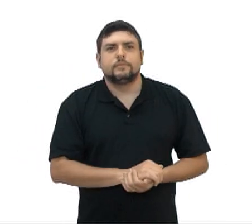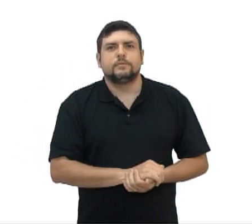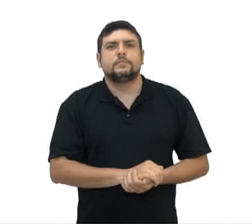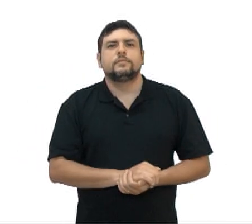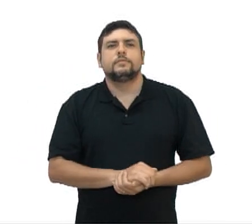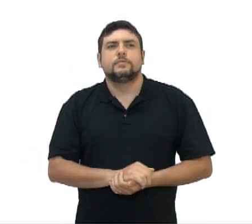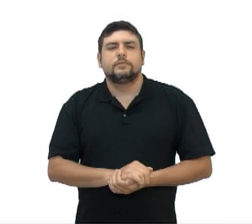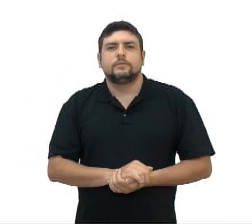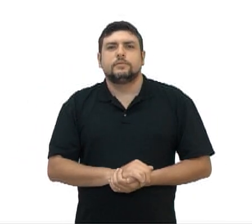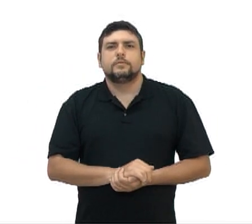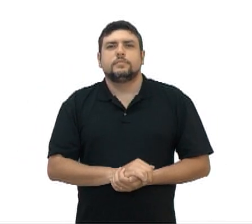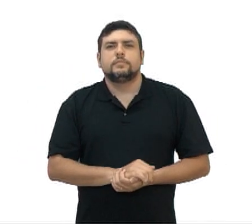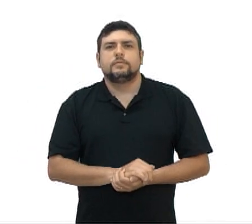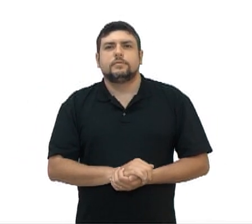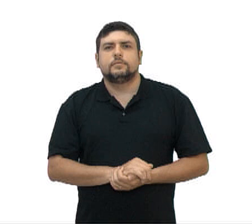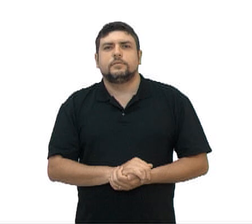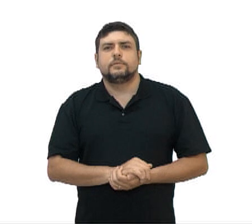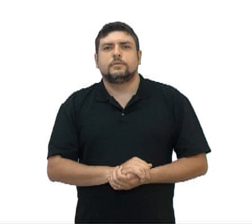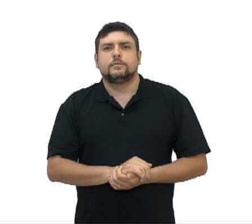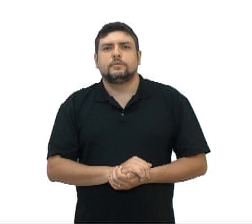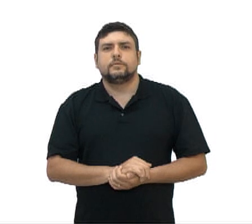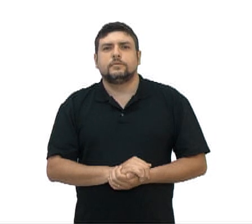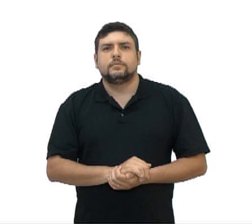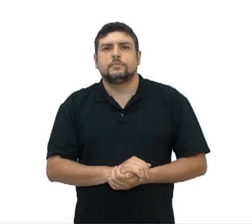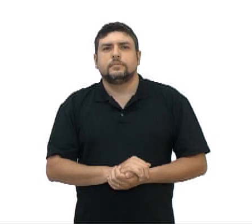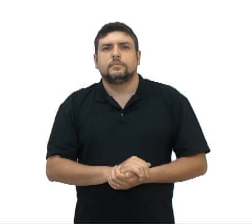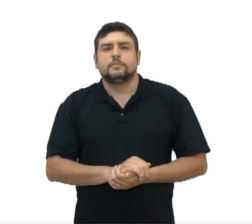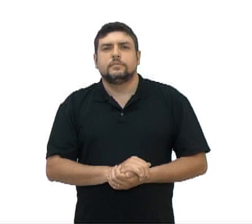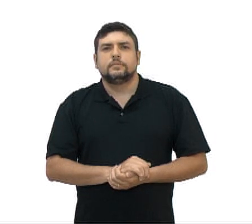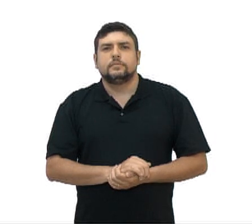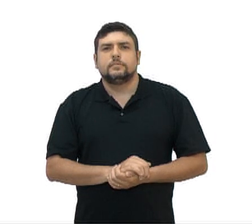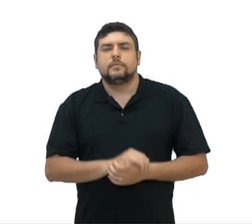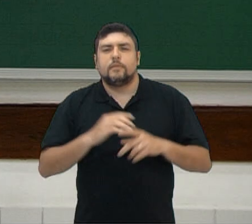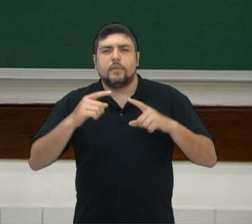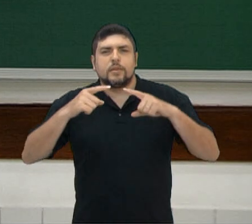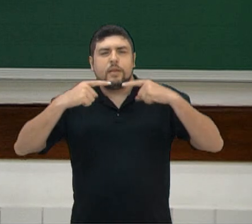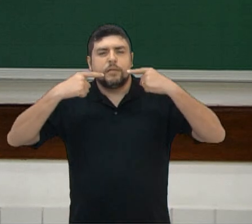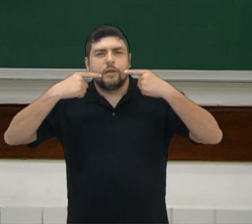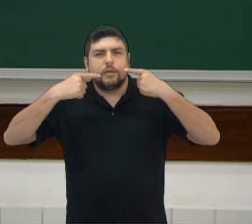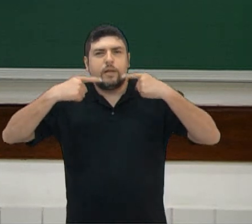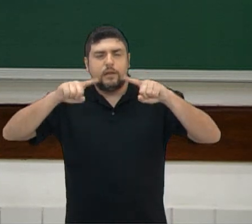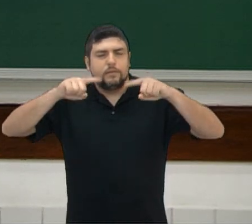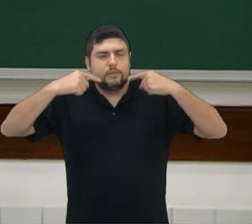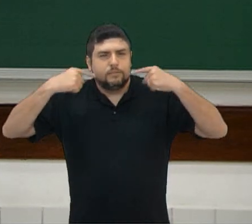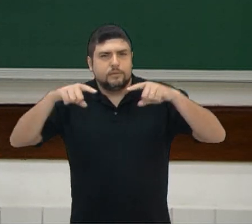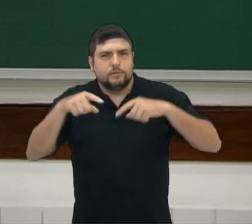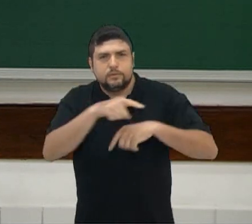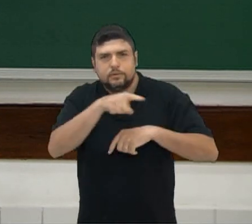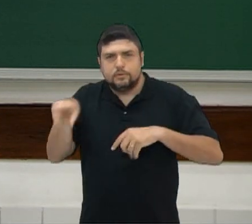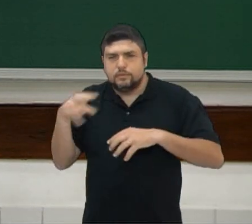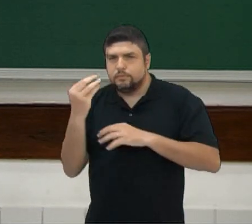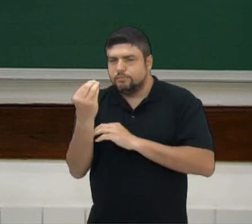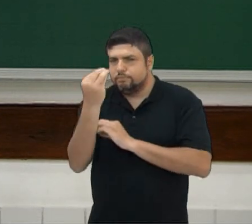Eu fiz uma paródiazinha de um pedacinho de uma música aí, para vocês não esquecerem desse tema, tá?